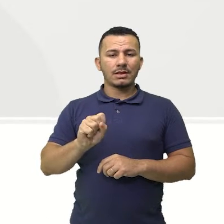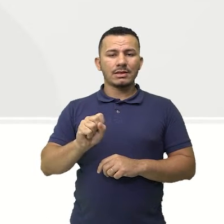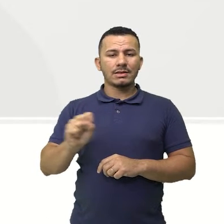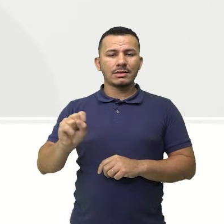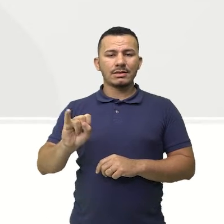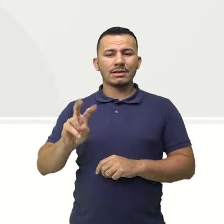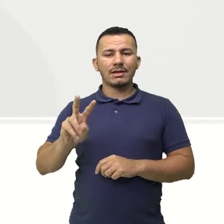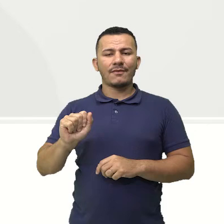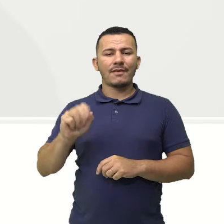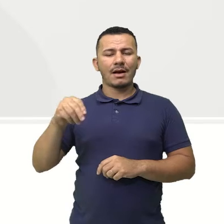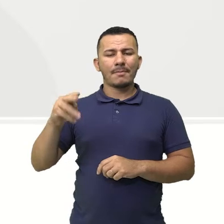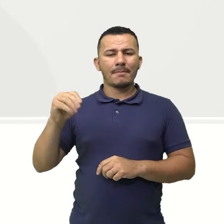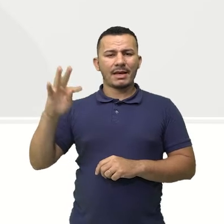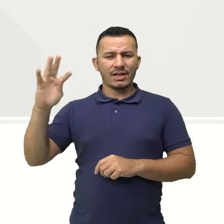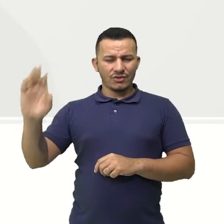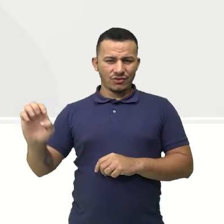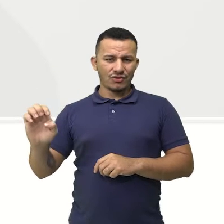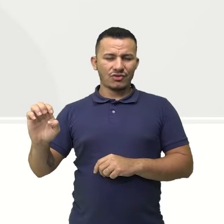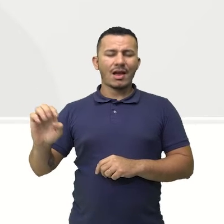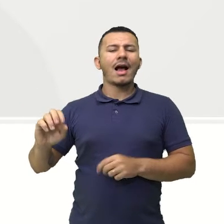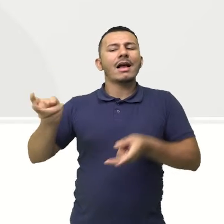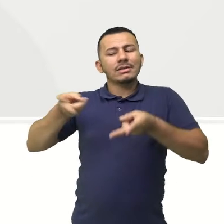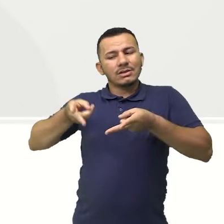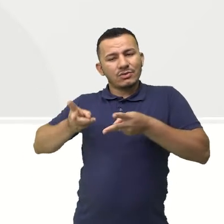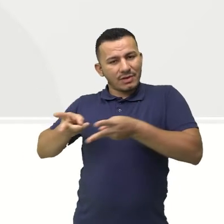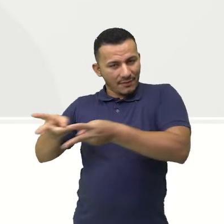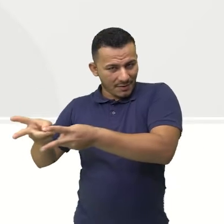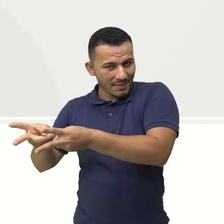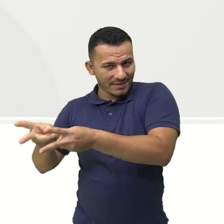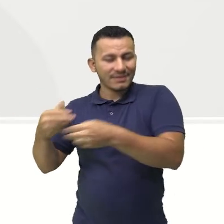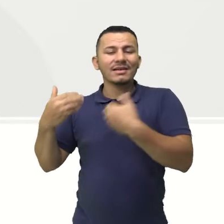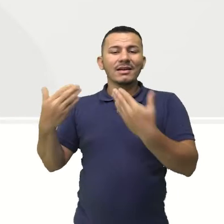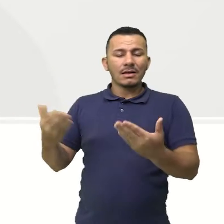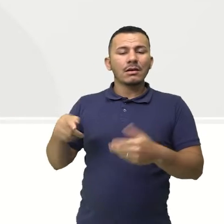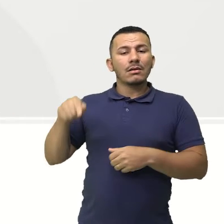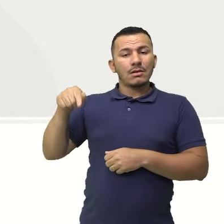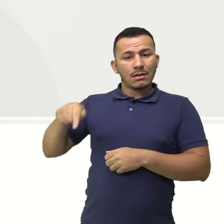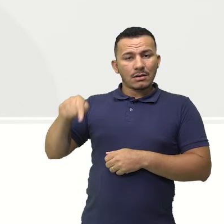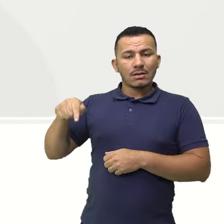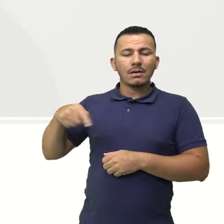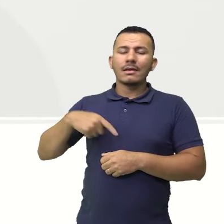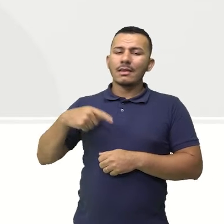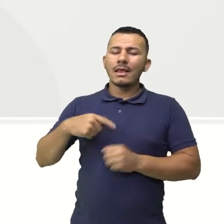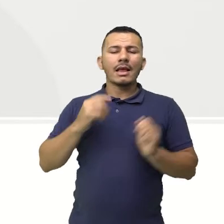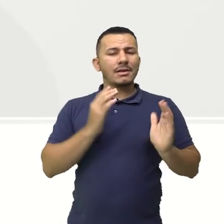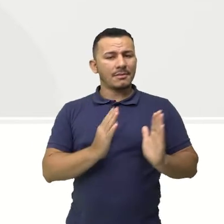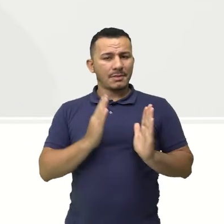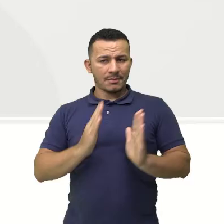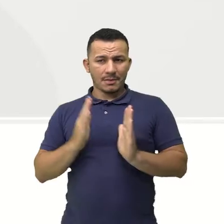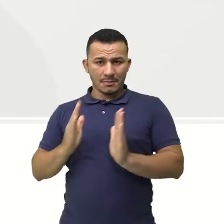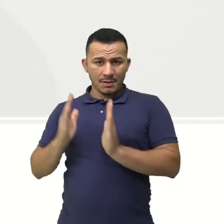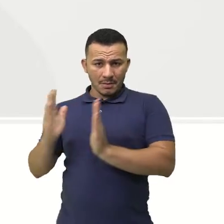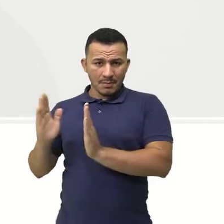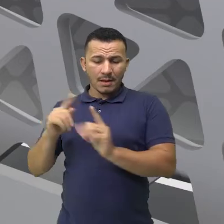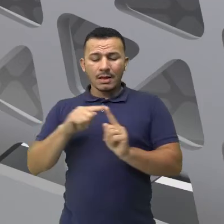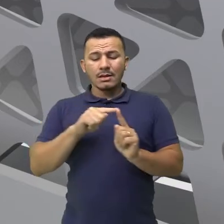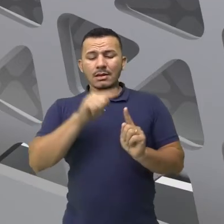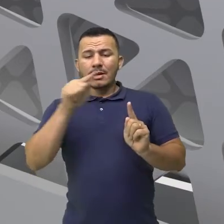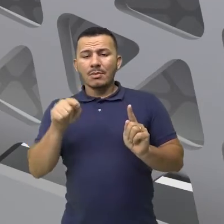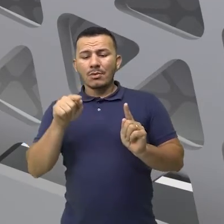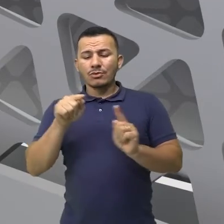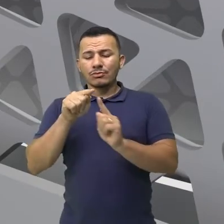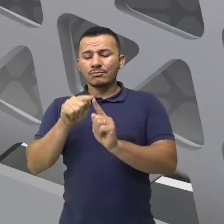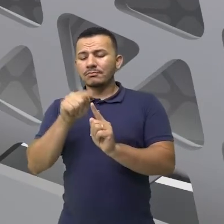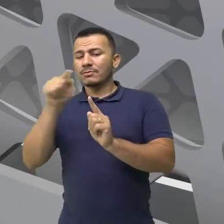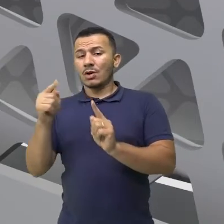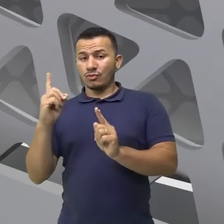sucessivamente. Olha só, que coisa legal. E assim sucessivamente. Então você vai sempre buscando o que vem imediatamente